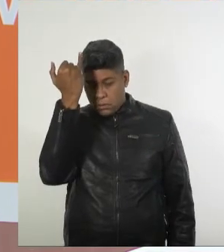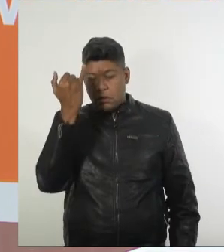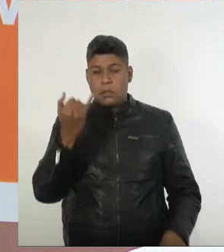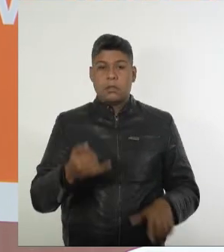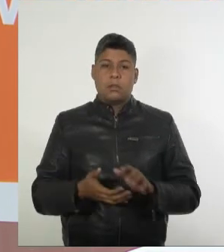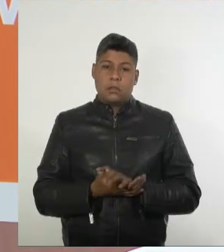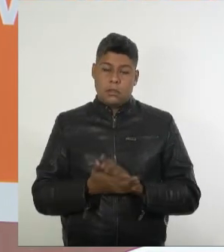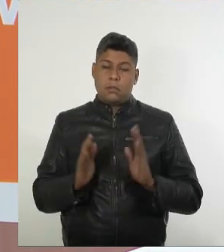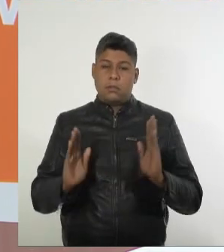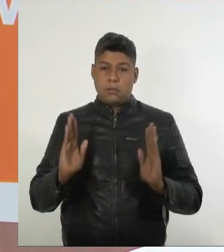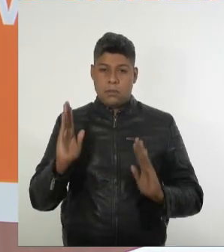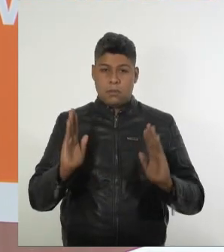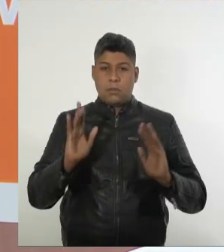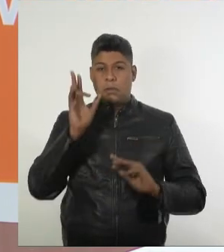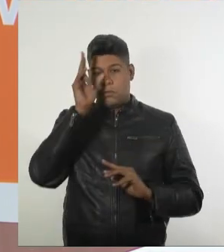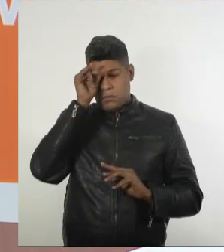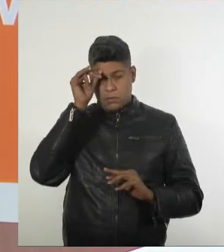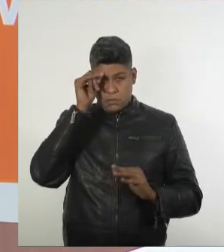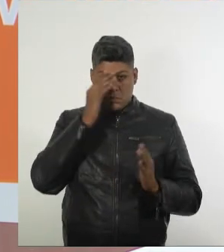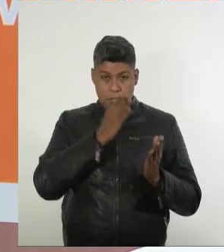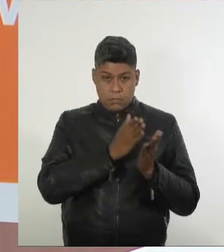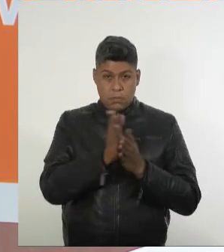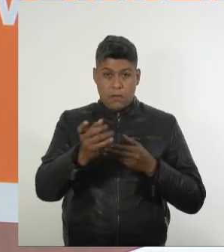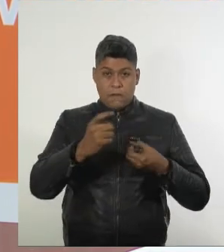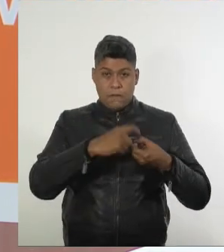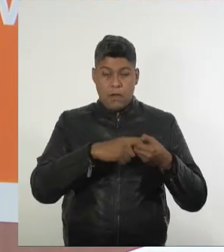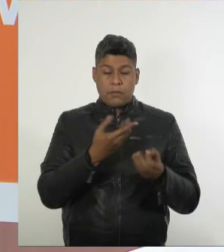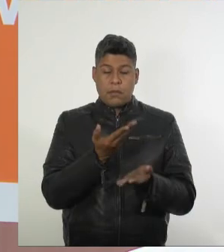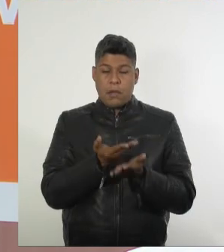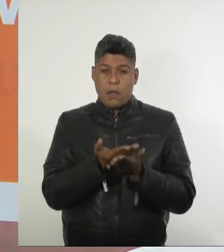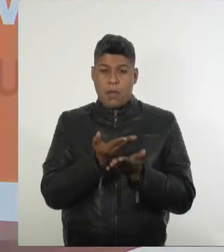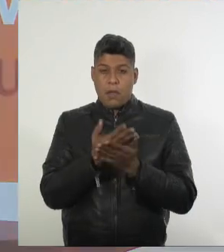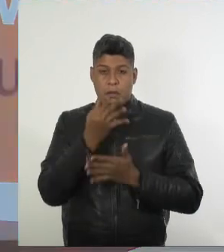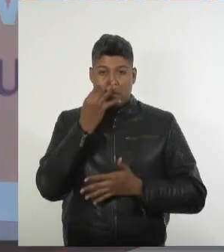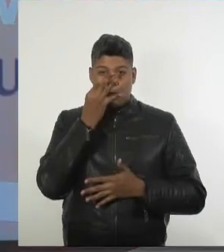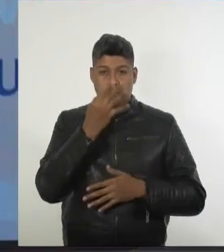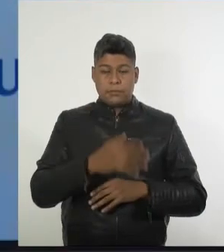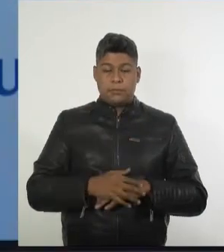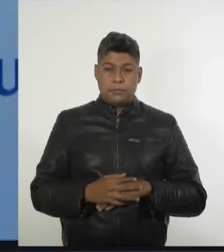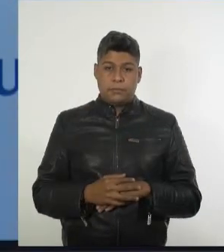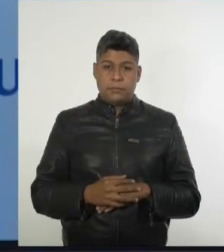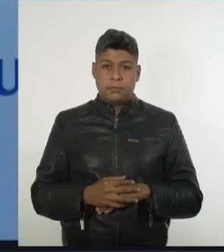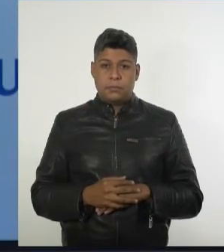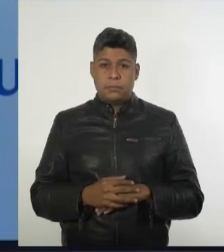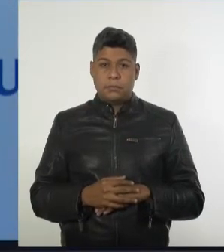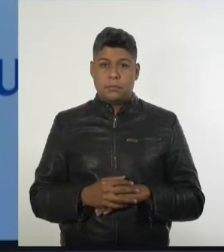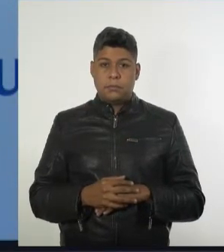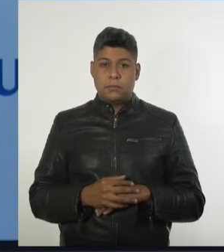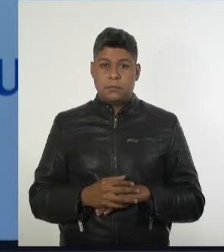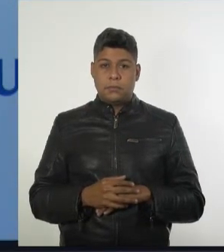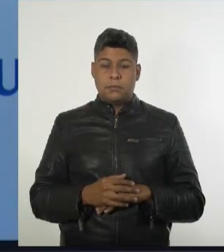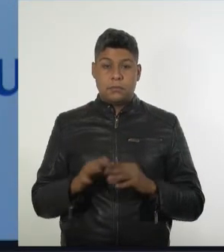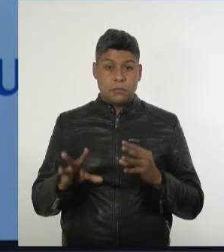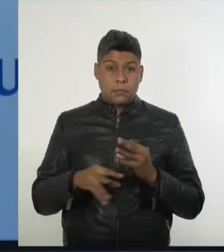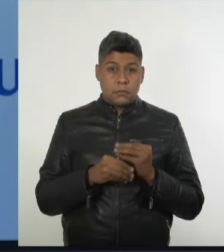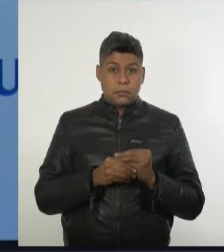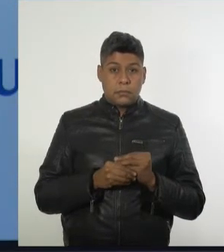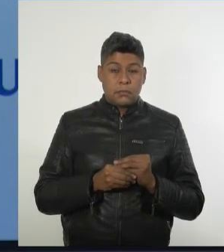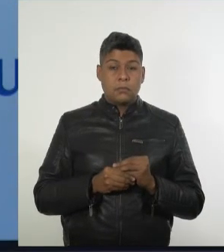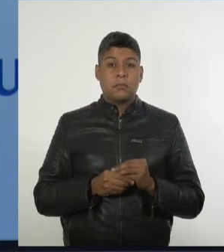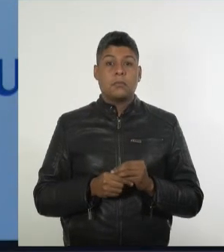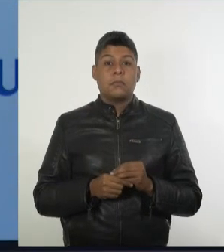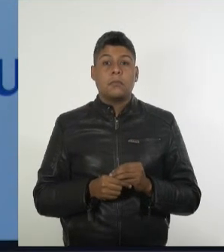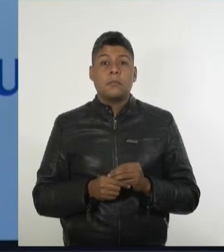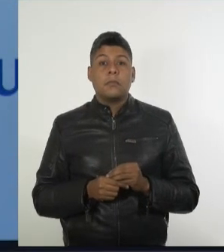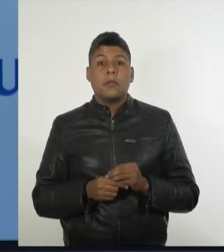importante, neste momento que o prefeito autorizou a volta presencial das aulas. Doutora Paula, um cumprimento? Não só